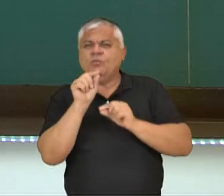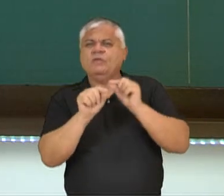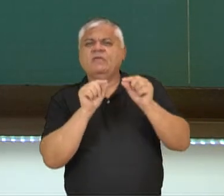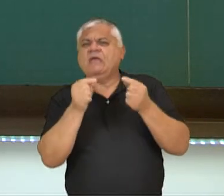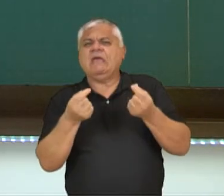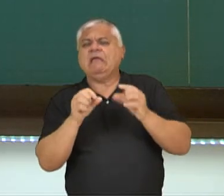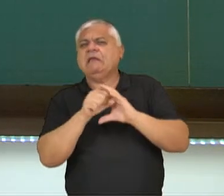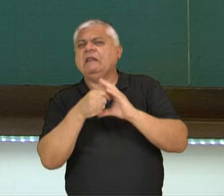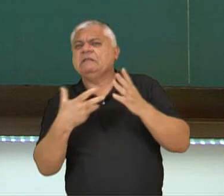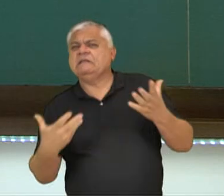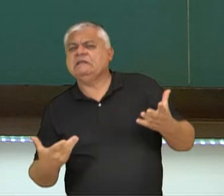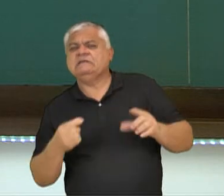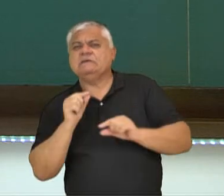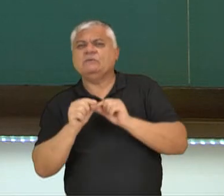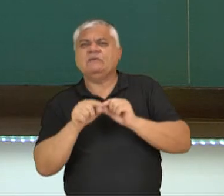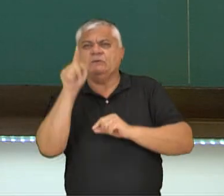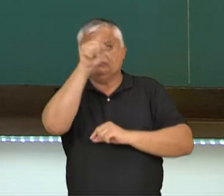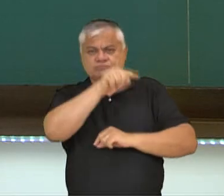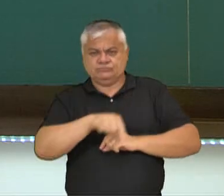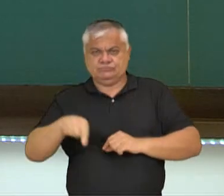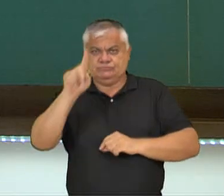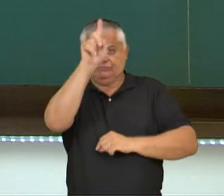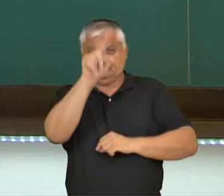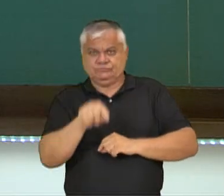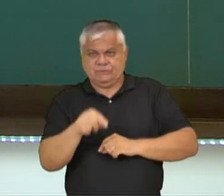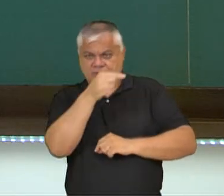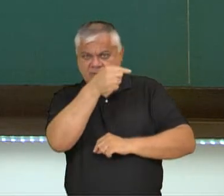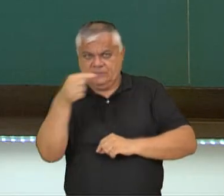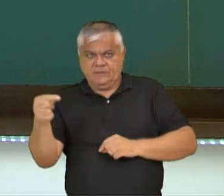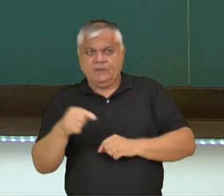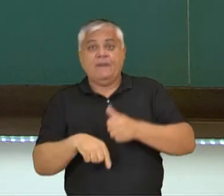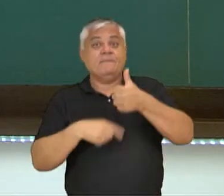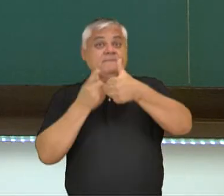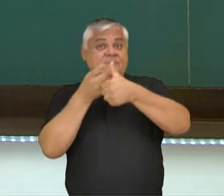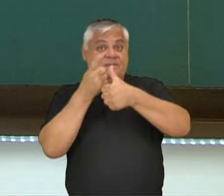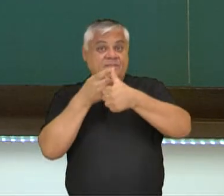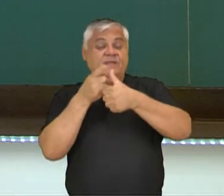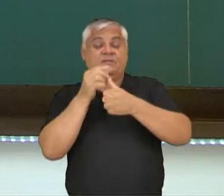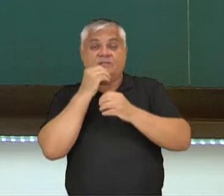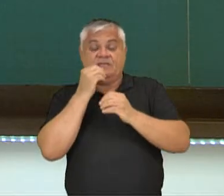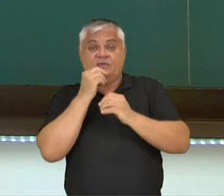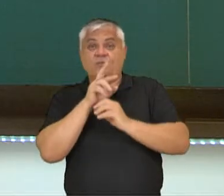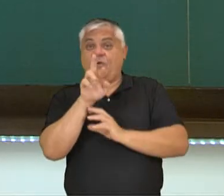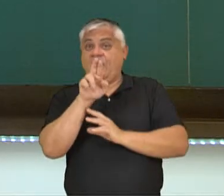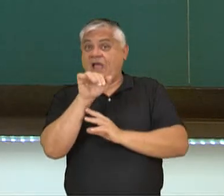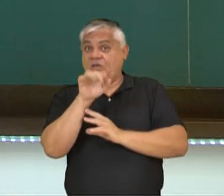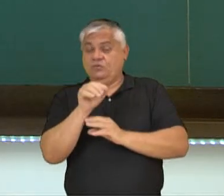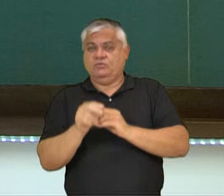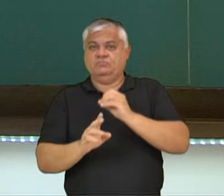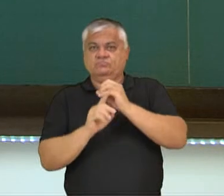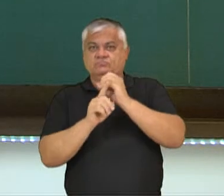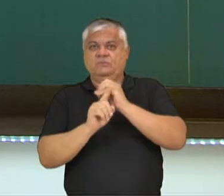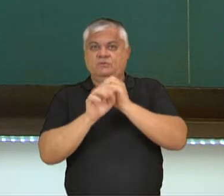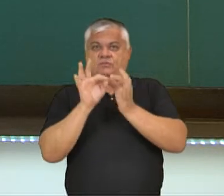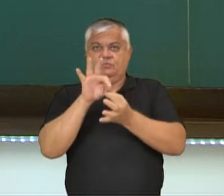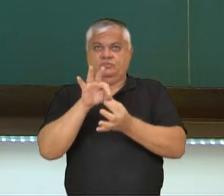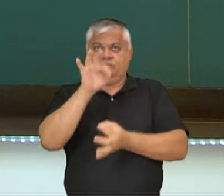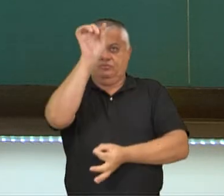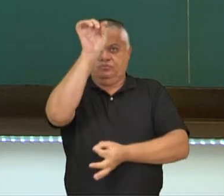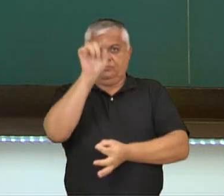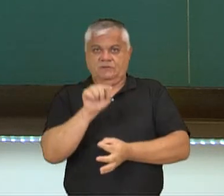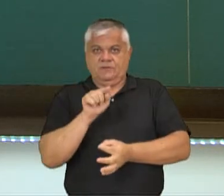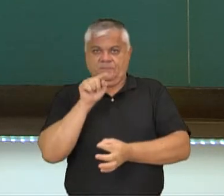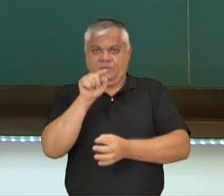que caracteriza uma circunferência trigonométrica. Primeiro, ela tem um raio unitário, ou seja, a distância